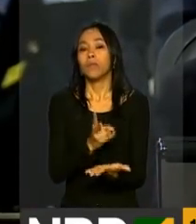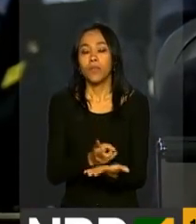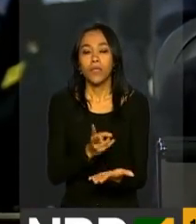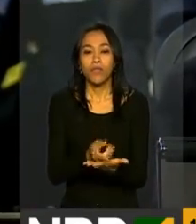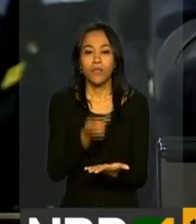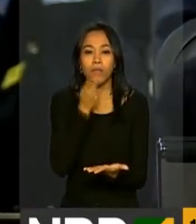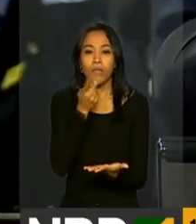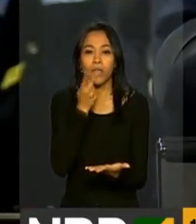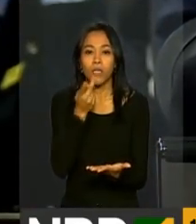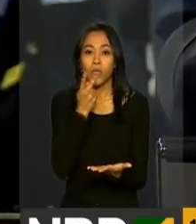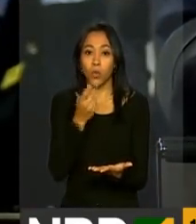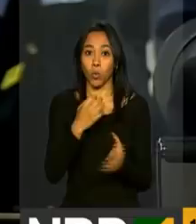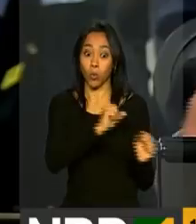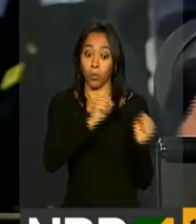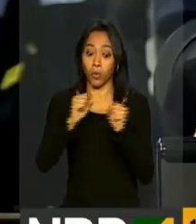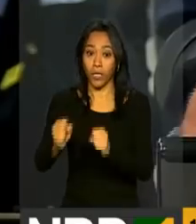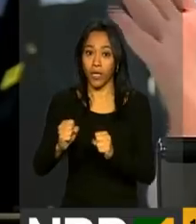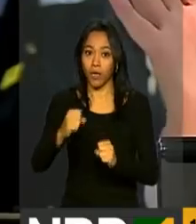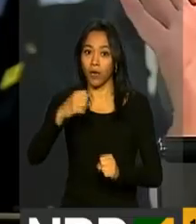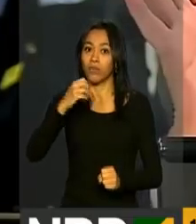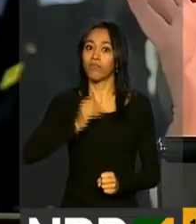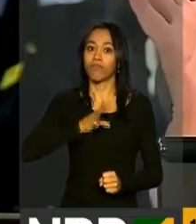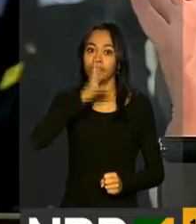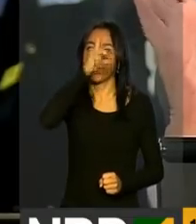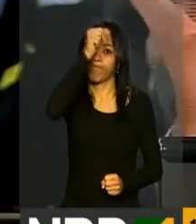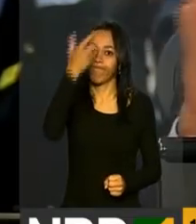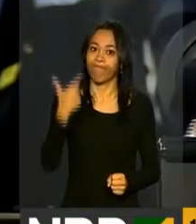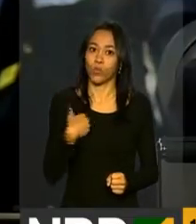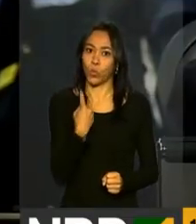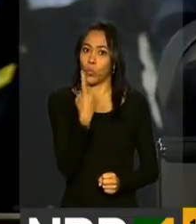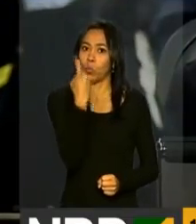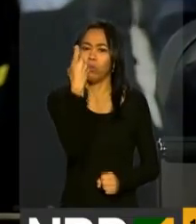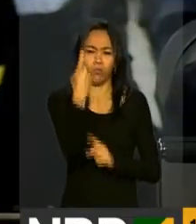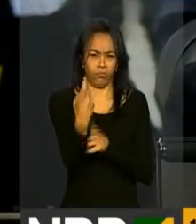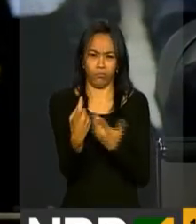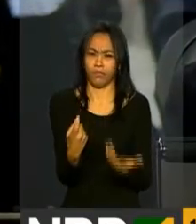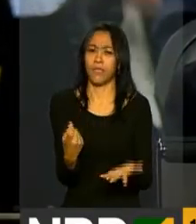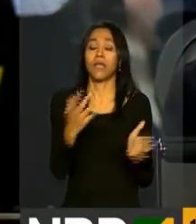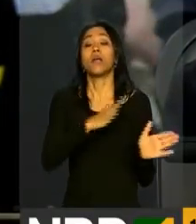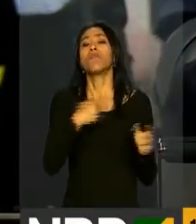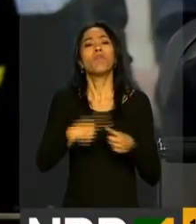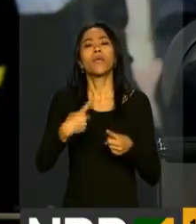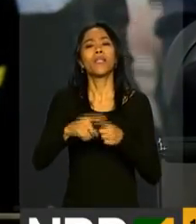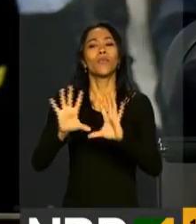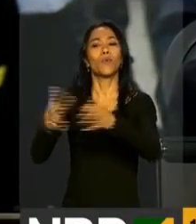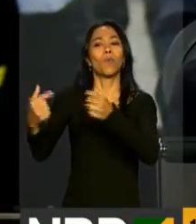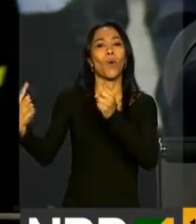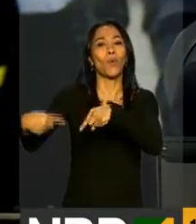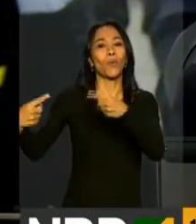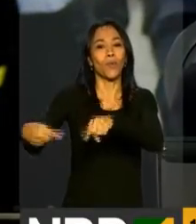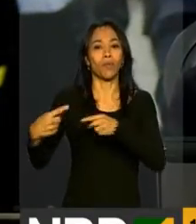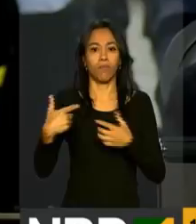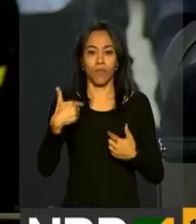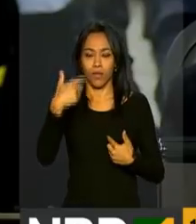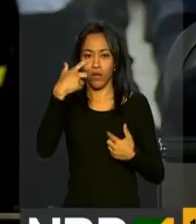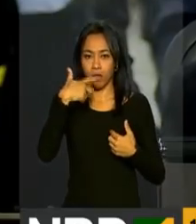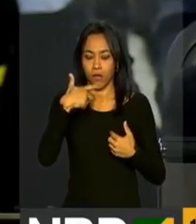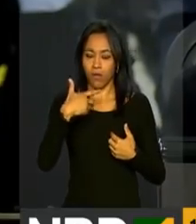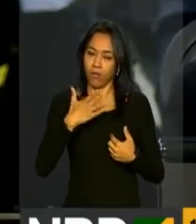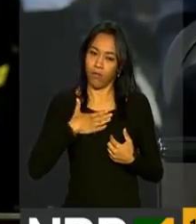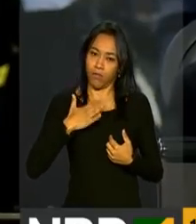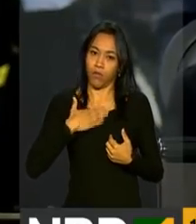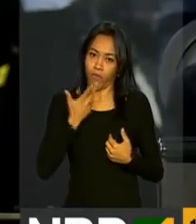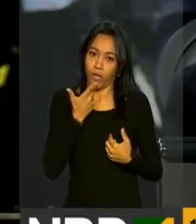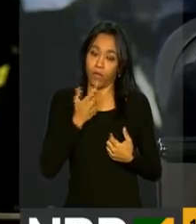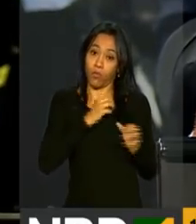poder ontem mais um poder absoluto corrompe absolutamente então por que você tem oposição para que o poder nunca se usa no neologismo